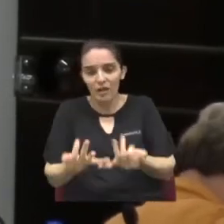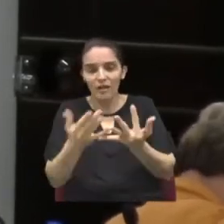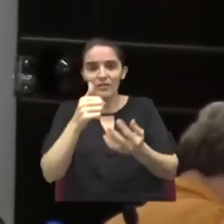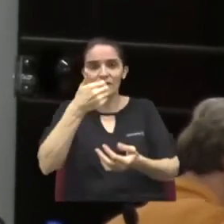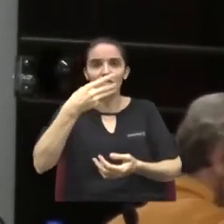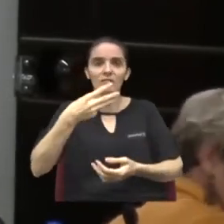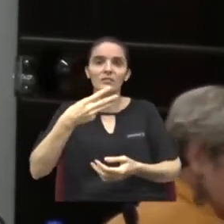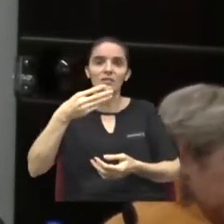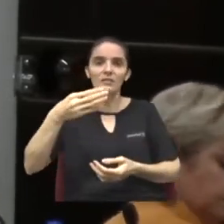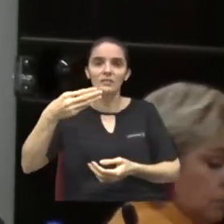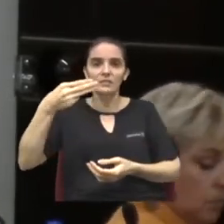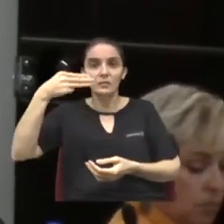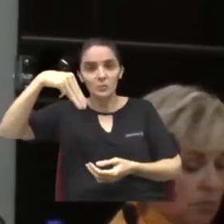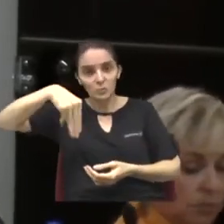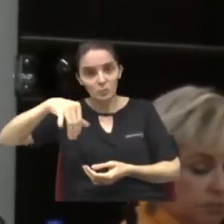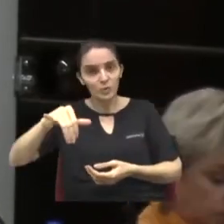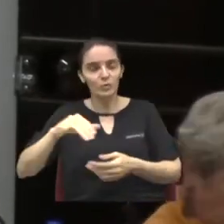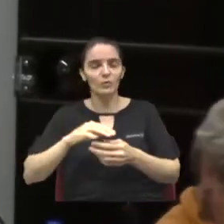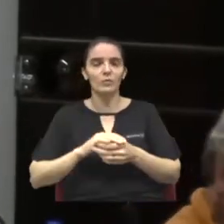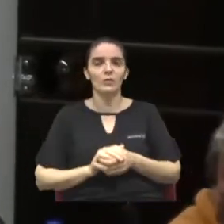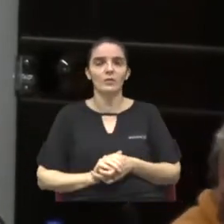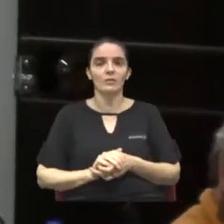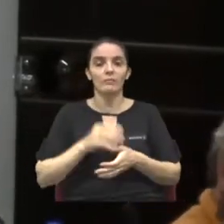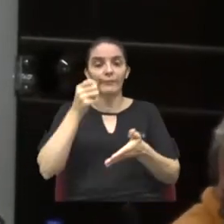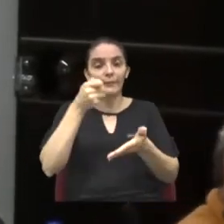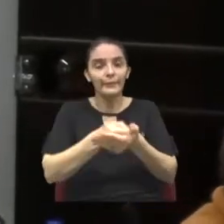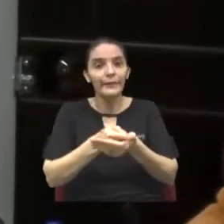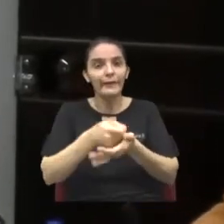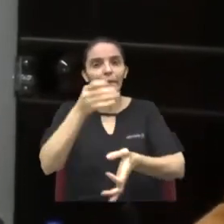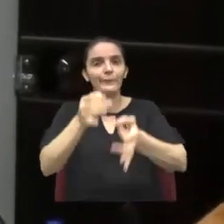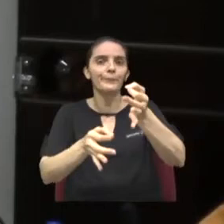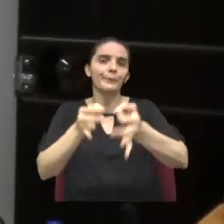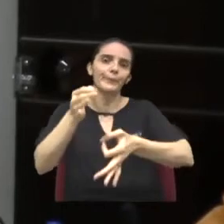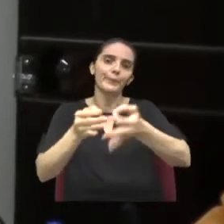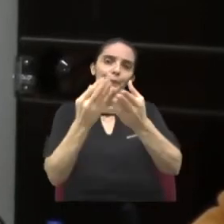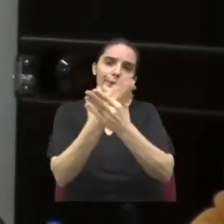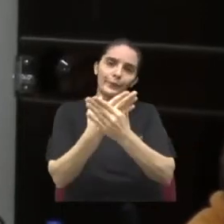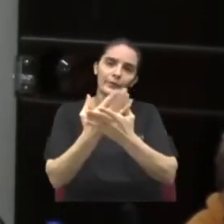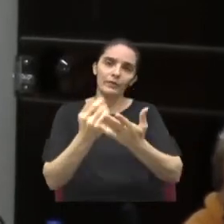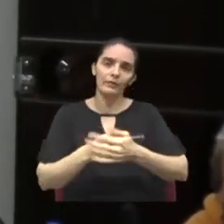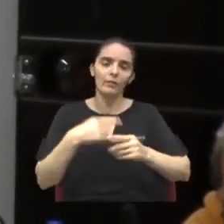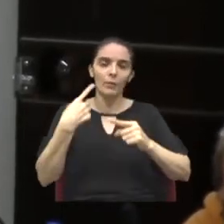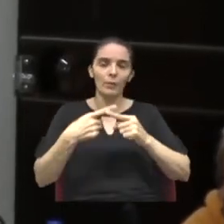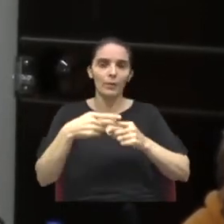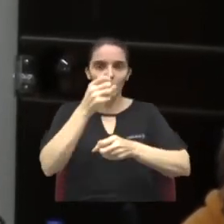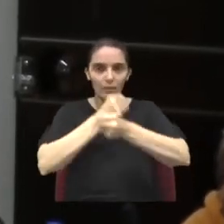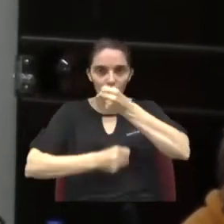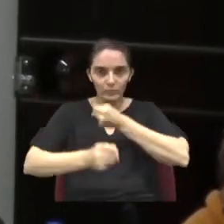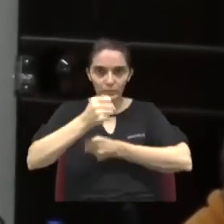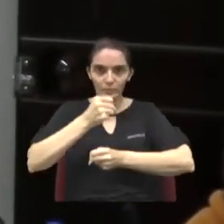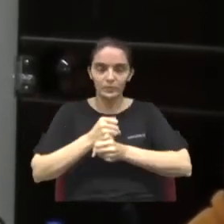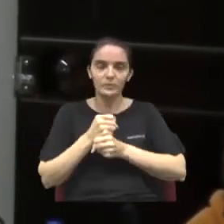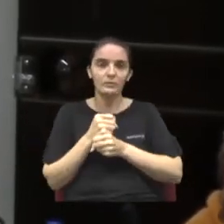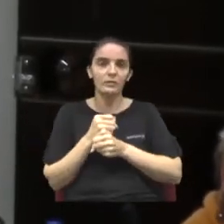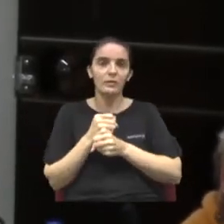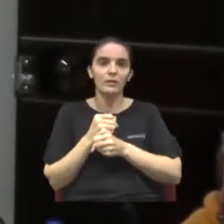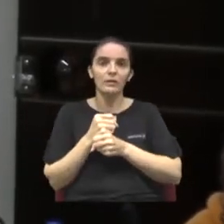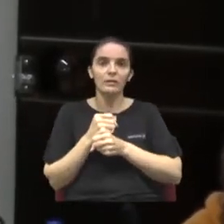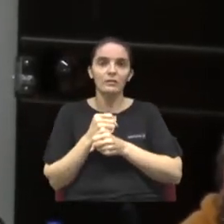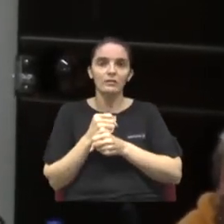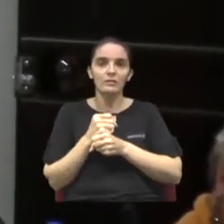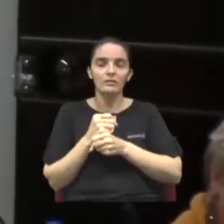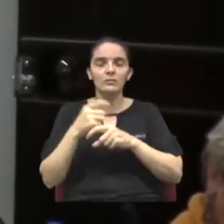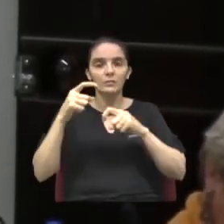para bancar a judicialização, que o ano passado, ou retrasado, nós fomos